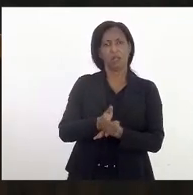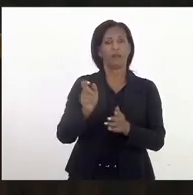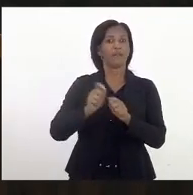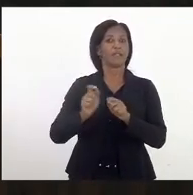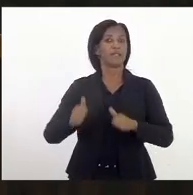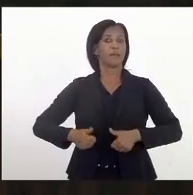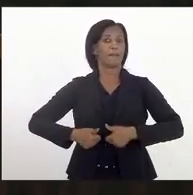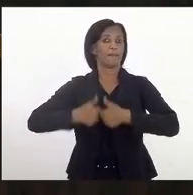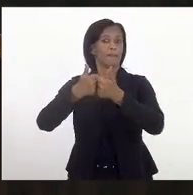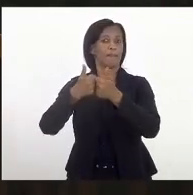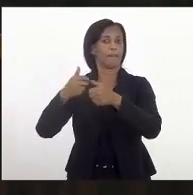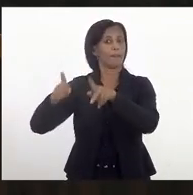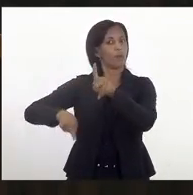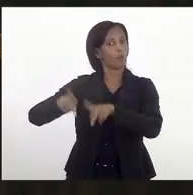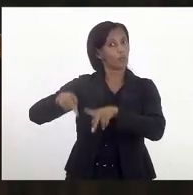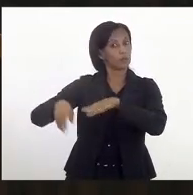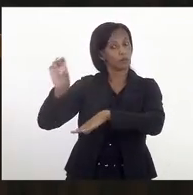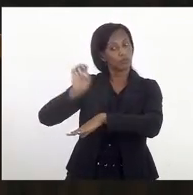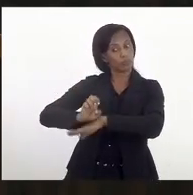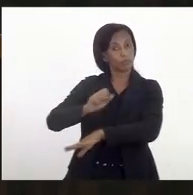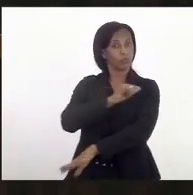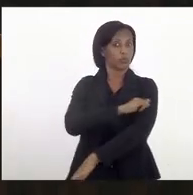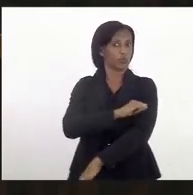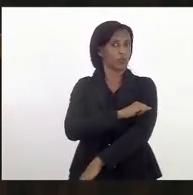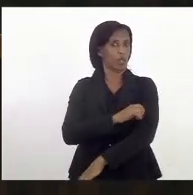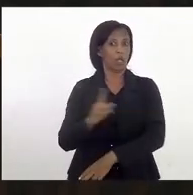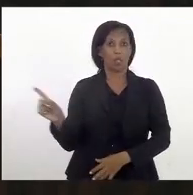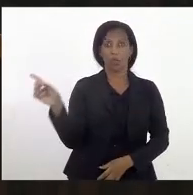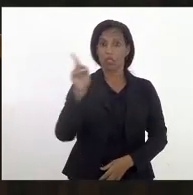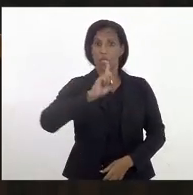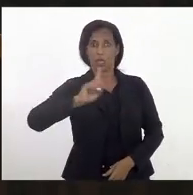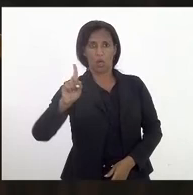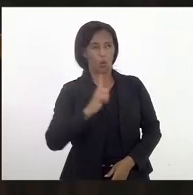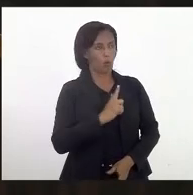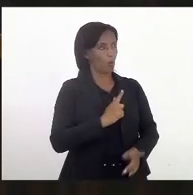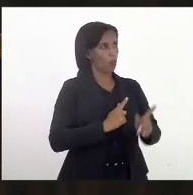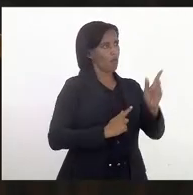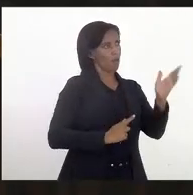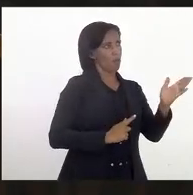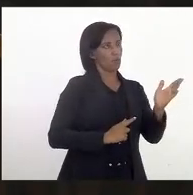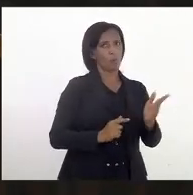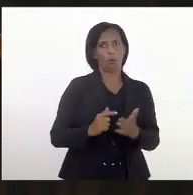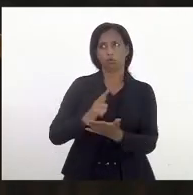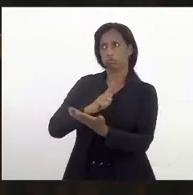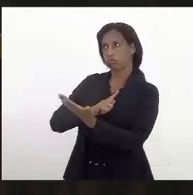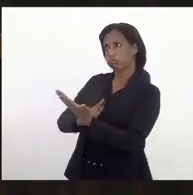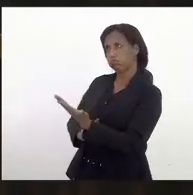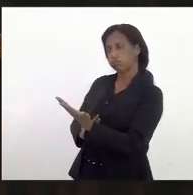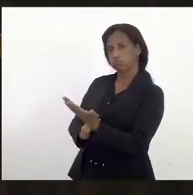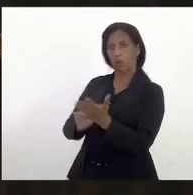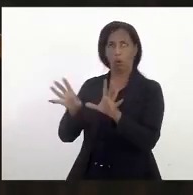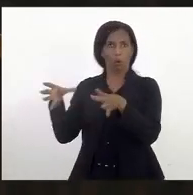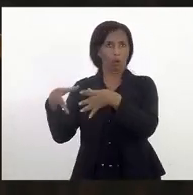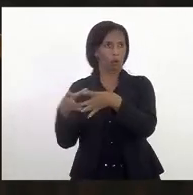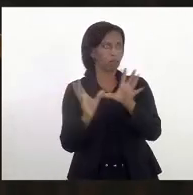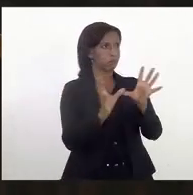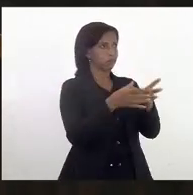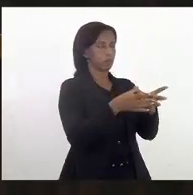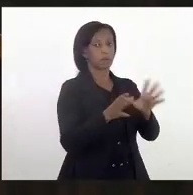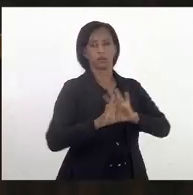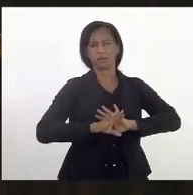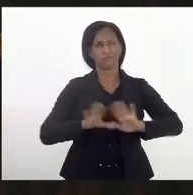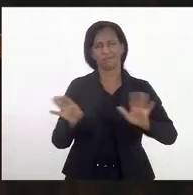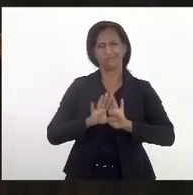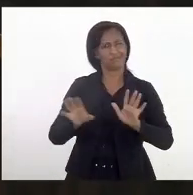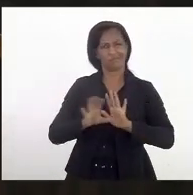do estado do Rio de Janeiro não para o governador a pelo vereador B para a Corporação a OAB